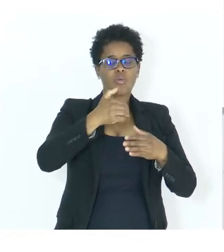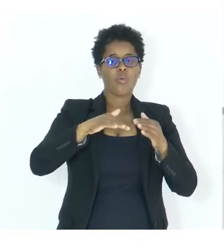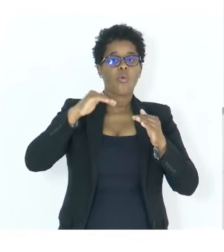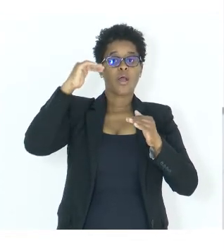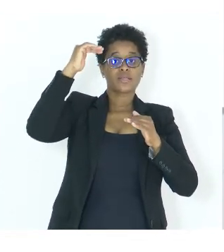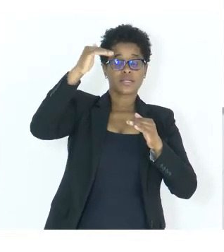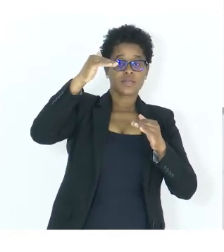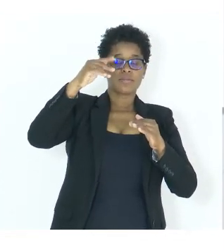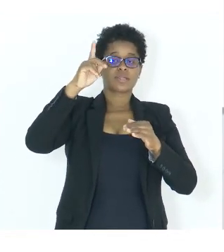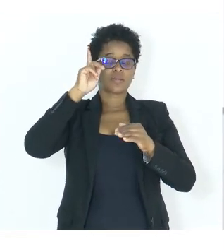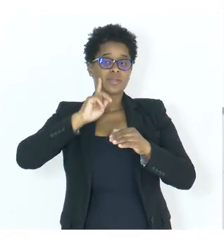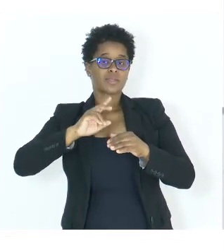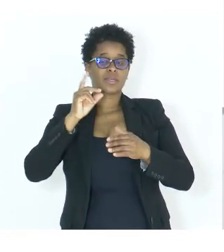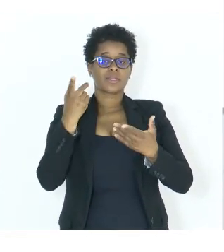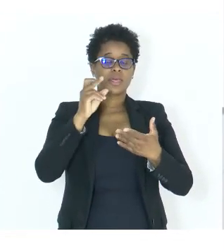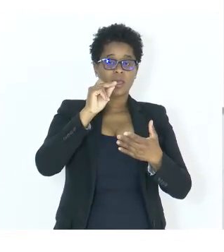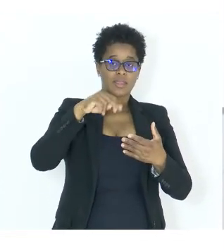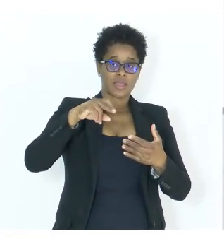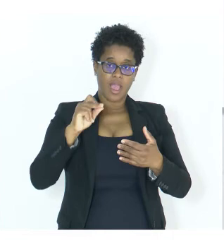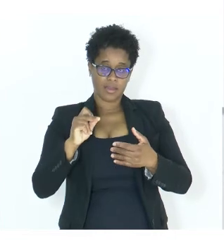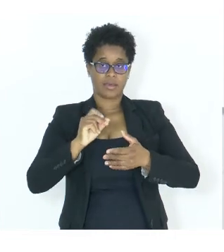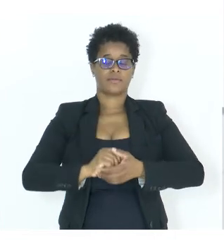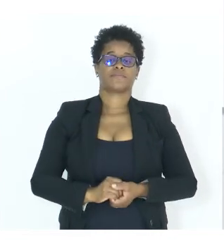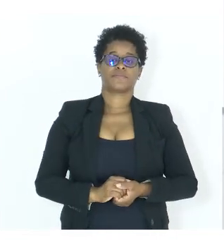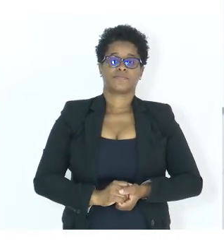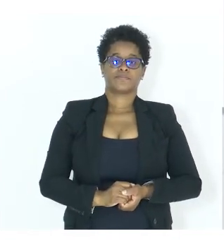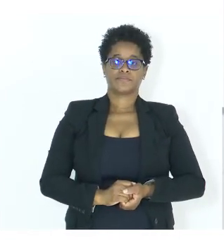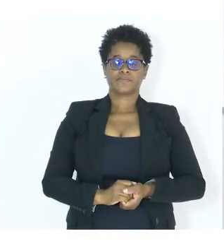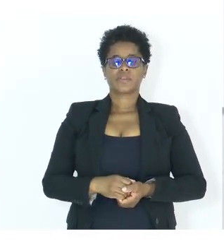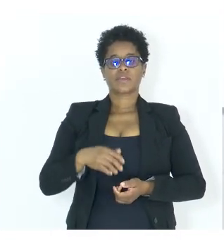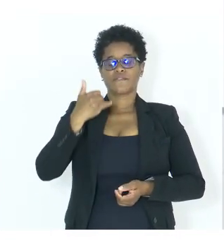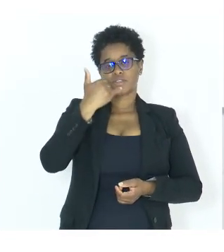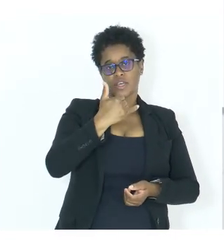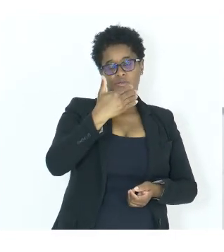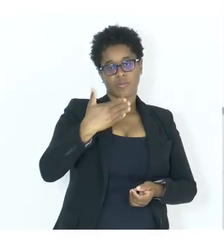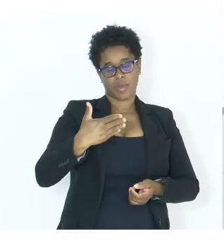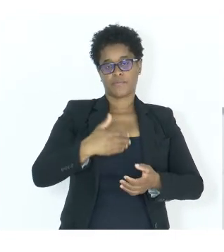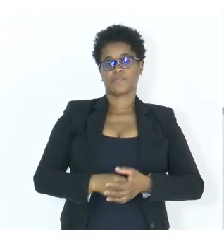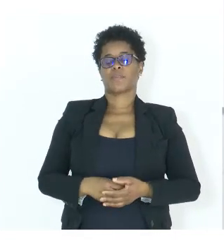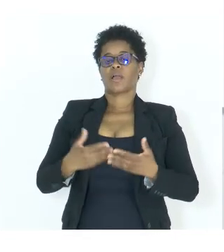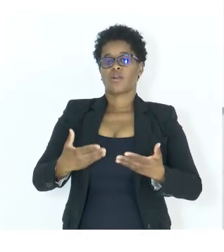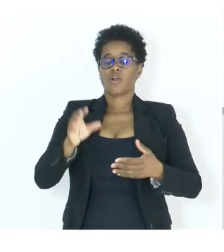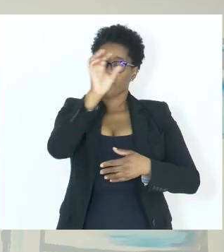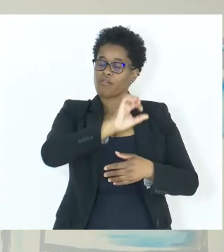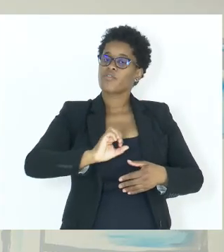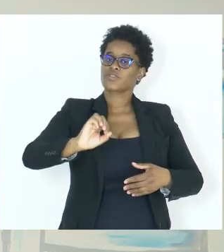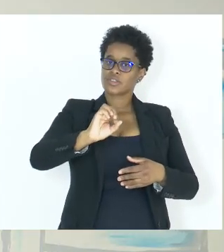andares acima do andar da Ana, que é o 21º. Agora vocês